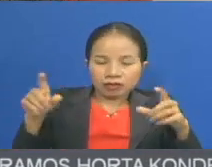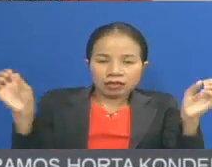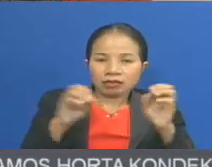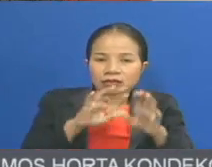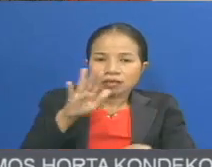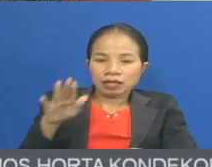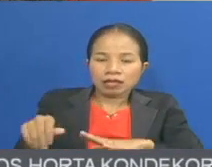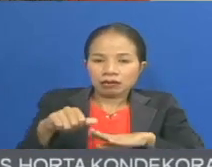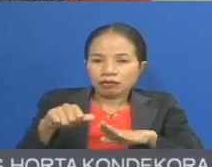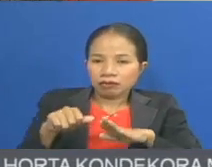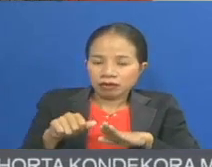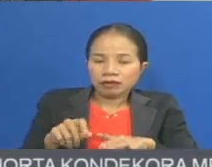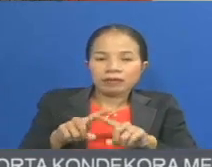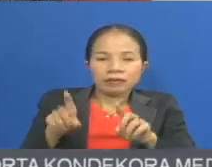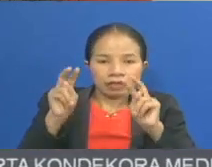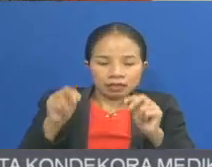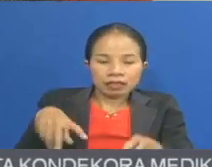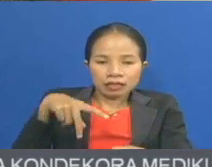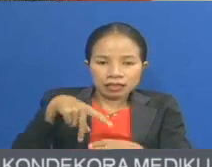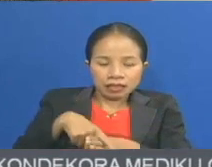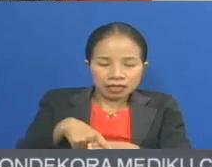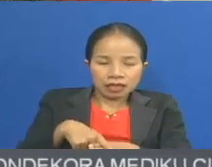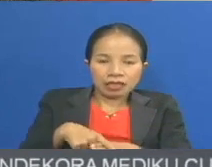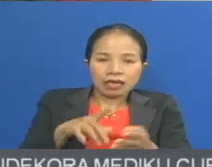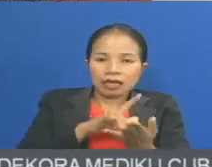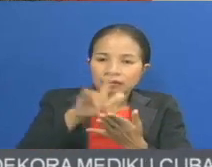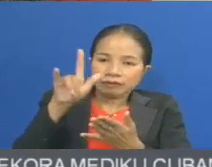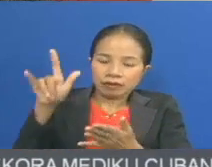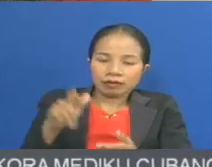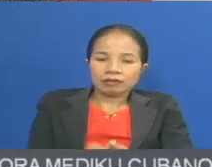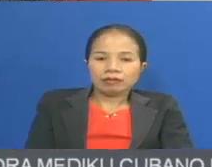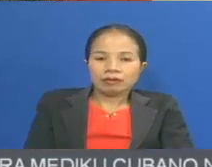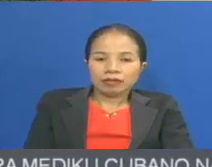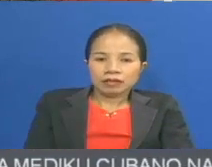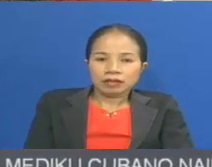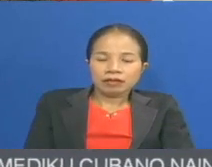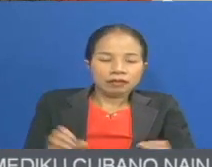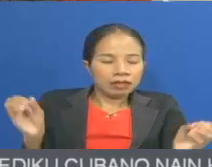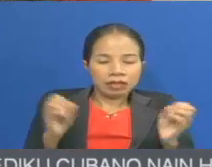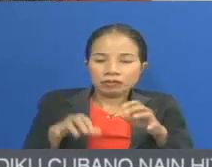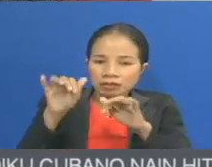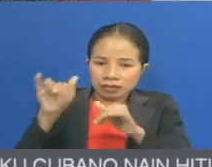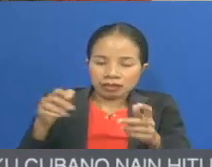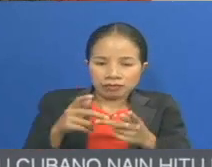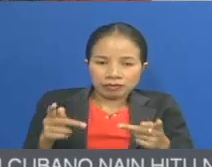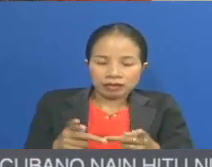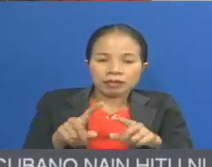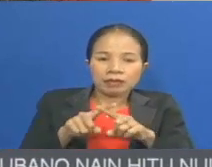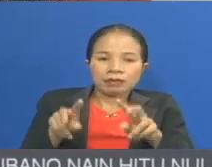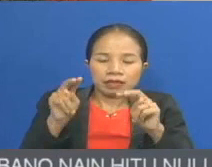Laos, né? Não tem que sair avião, conectividade terrestre. Nem mais Laos, ela é fácil, né? Mas não tem